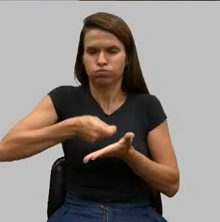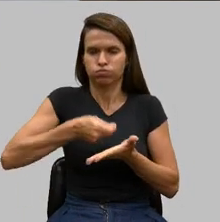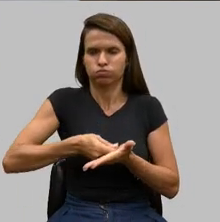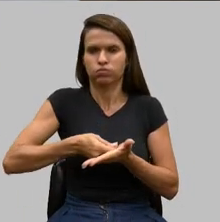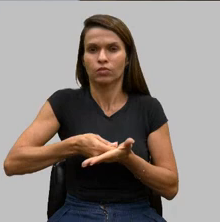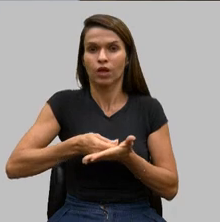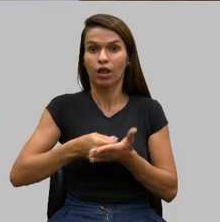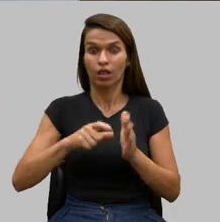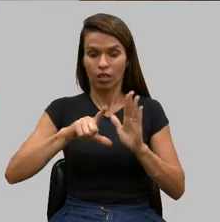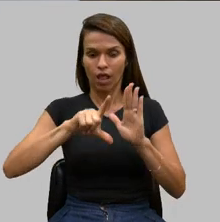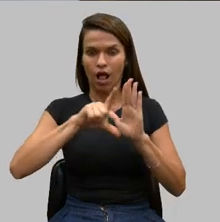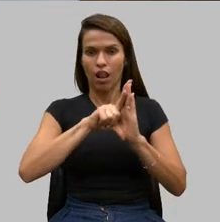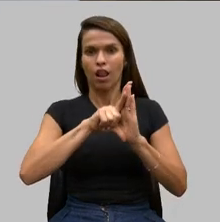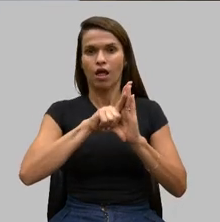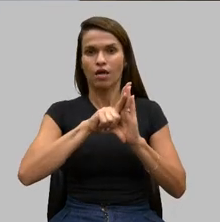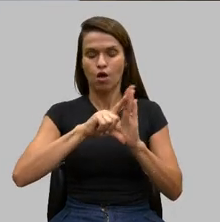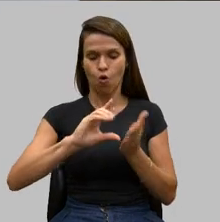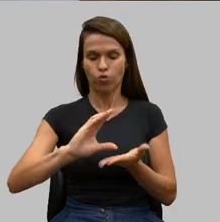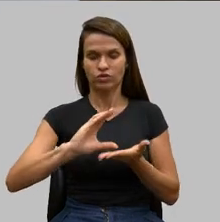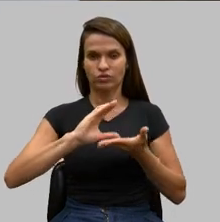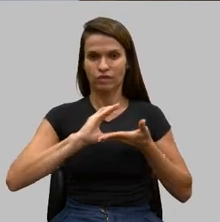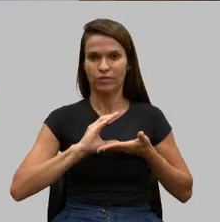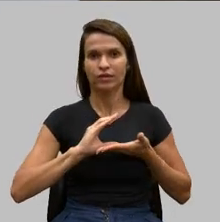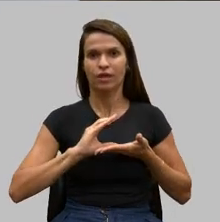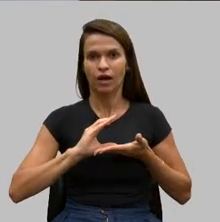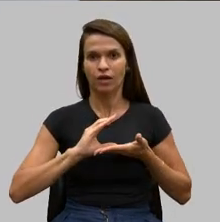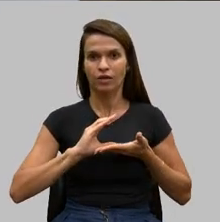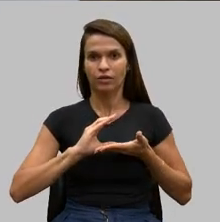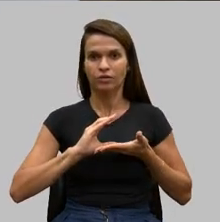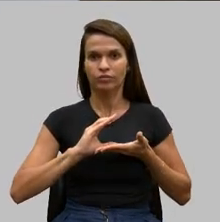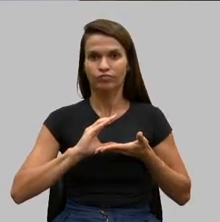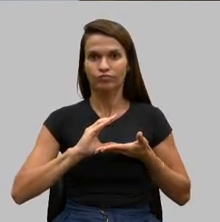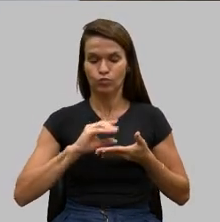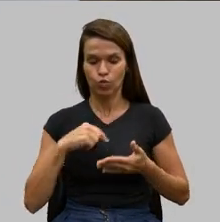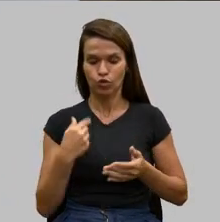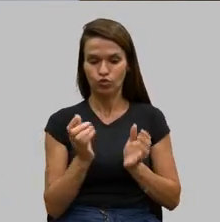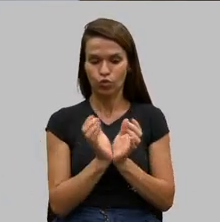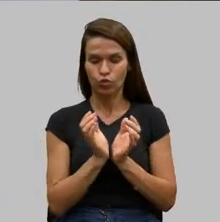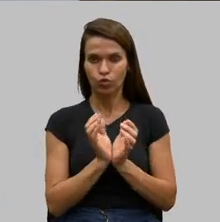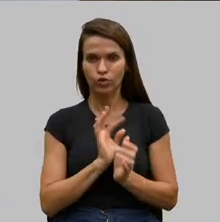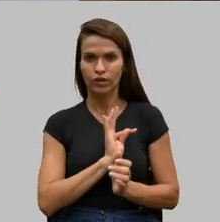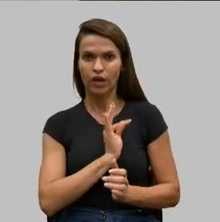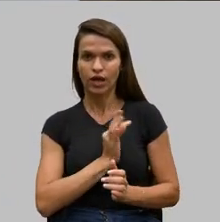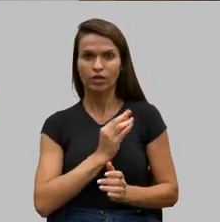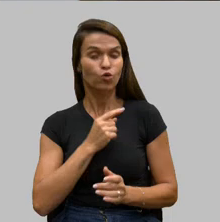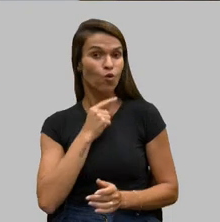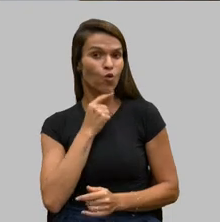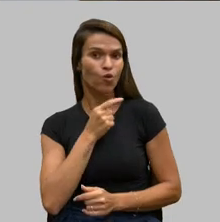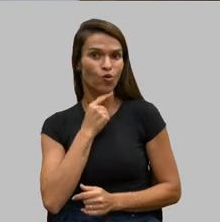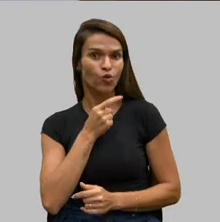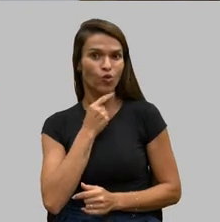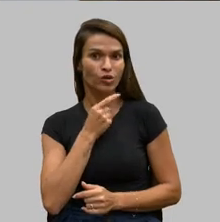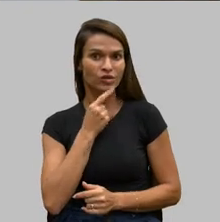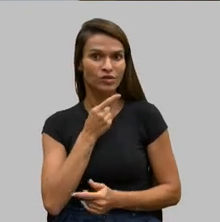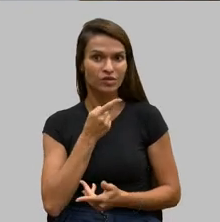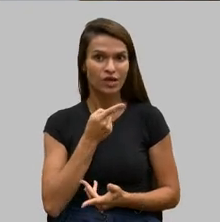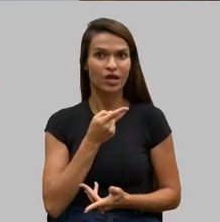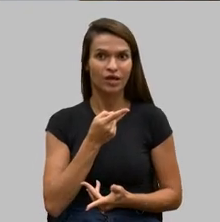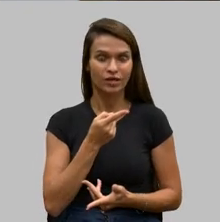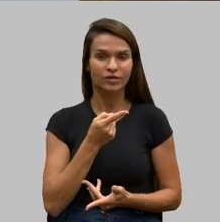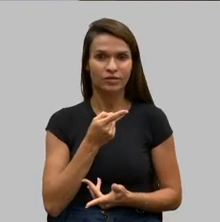lei orçamentária a gente parte técnica a gente não consegue fazer a disputa que vocês